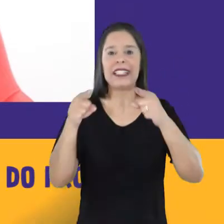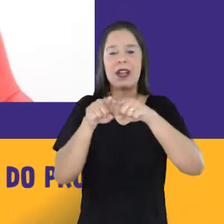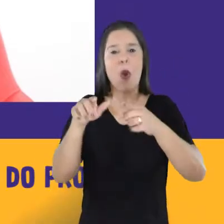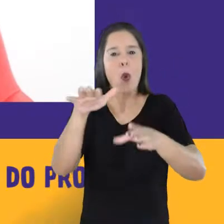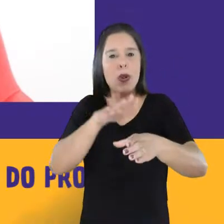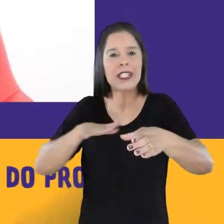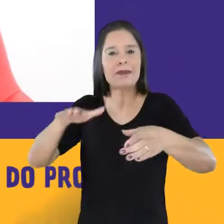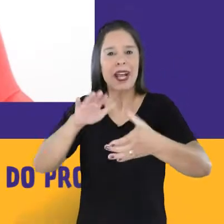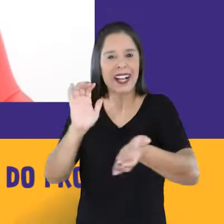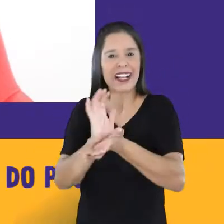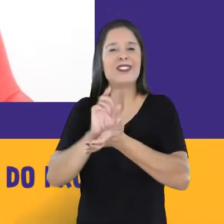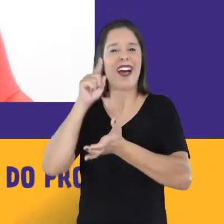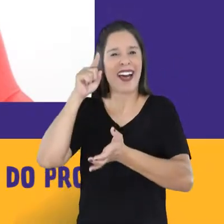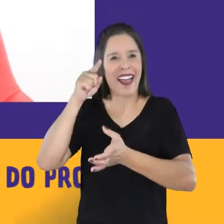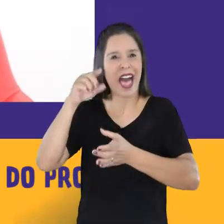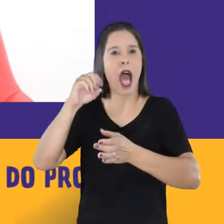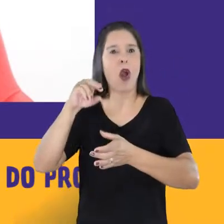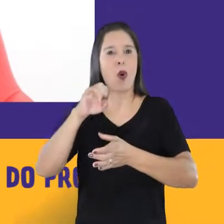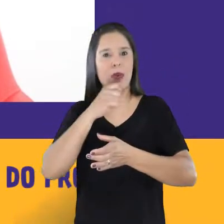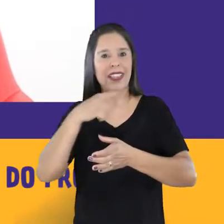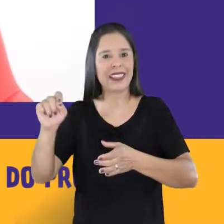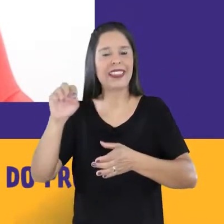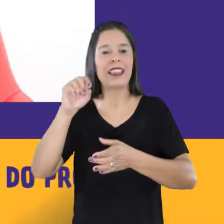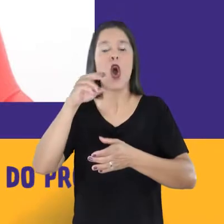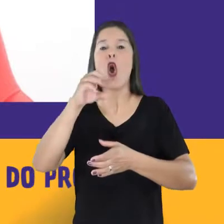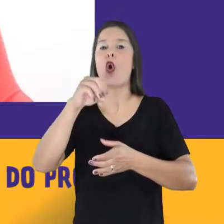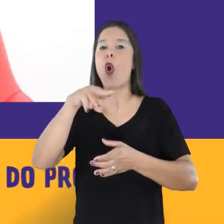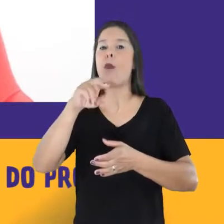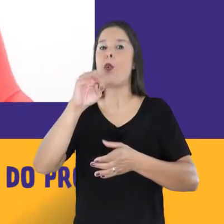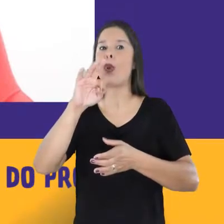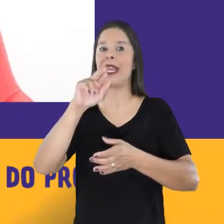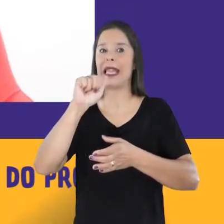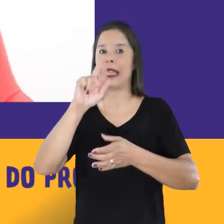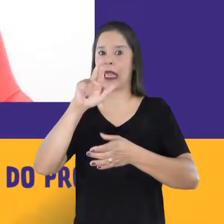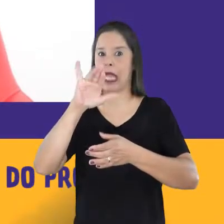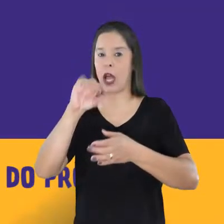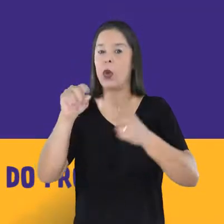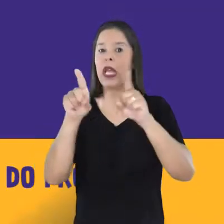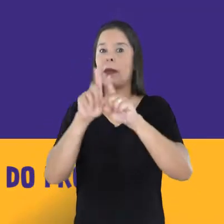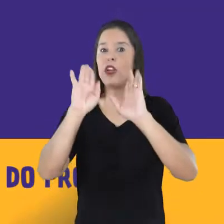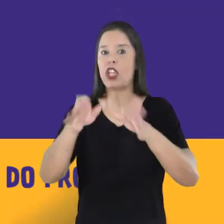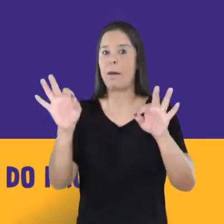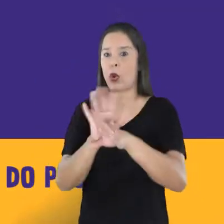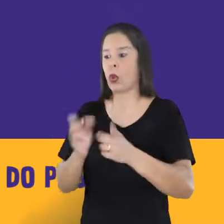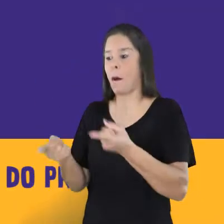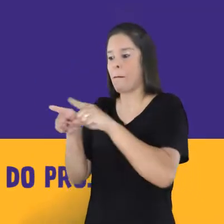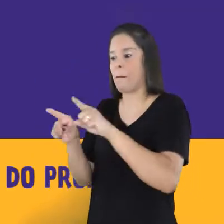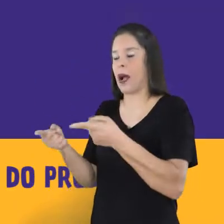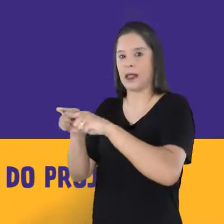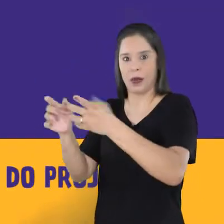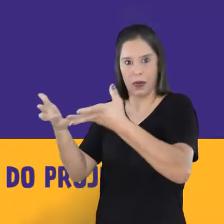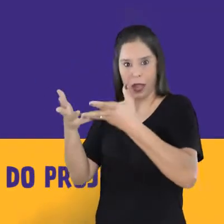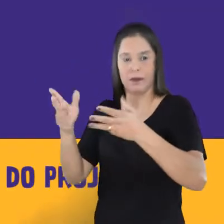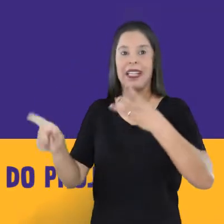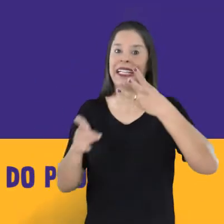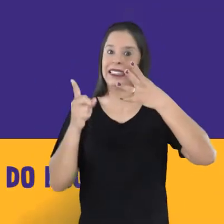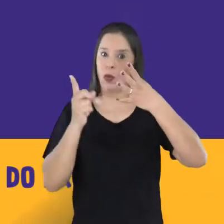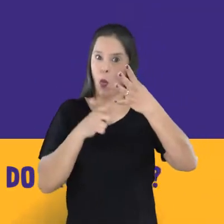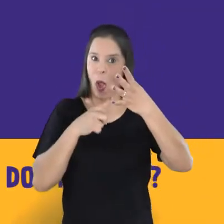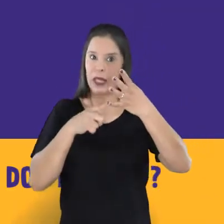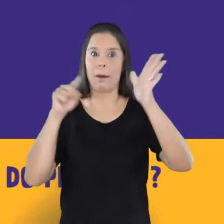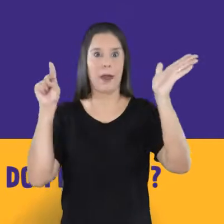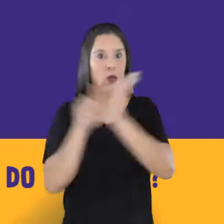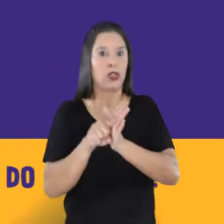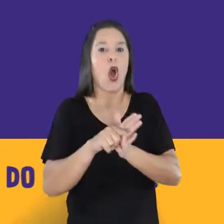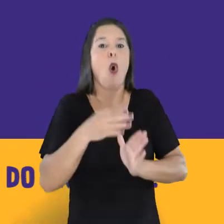seus objetivos, a gente pode mencionar as circunstâncias favoráveis que já temos. A gente poderia citar o fato de já